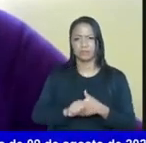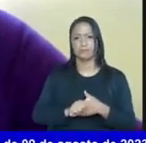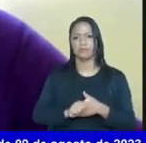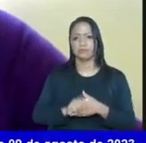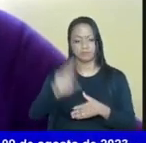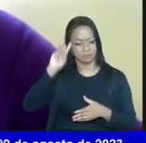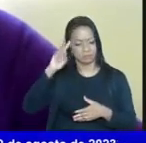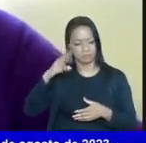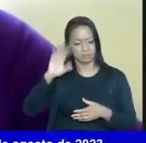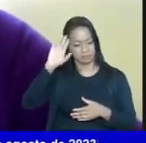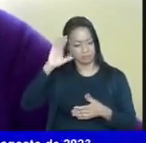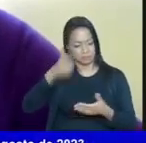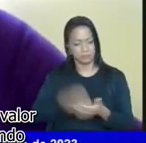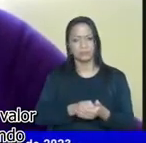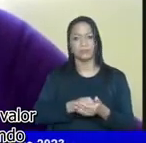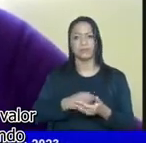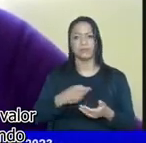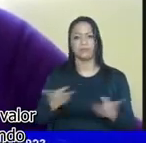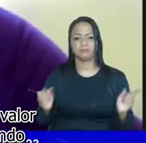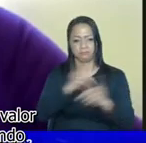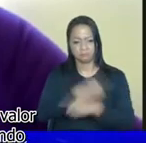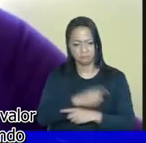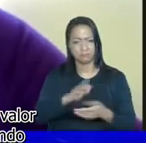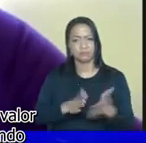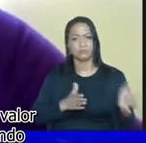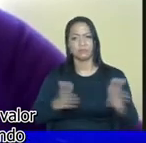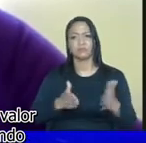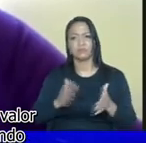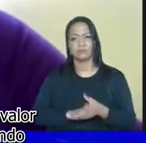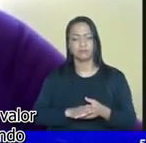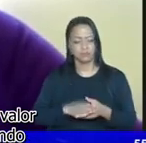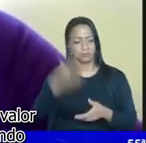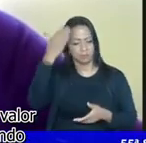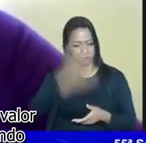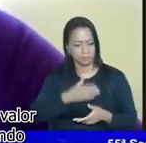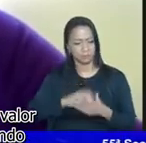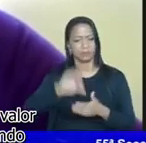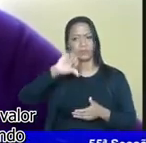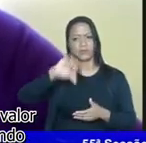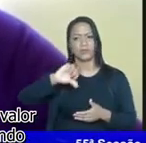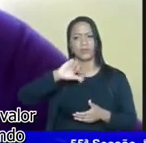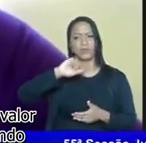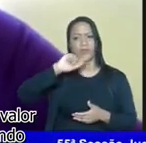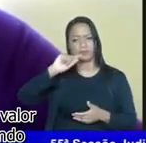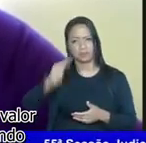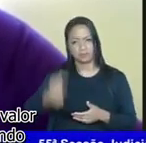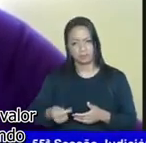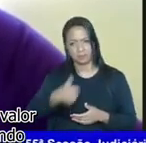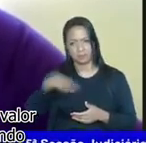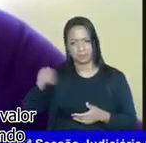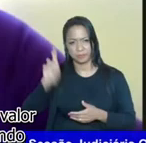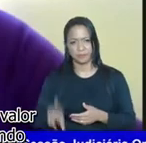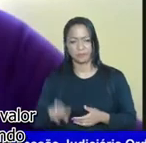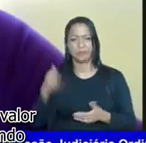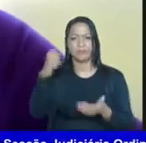que a decisão é contraditória, na medida em que constatou a existência de gastos no valor de R$ 9.100, pagos com